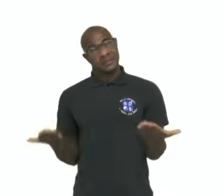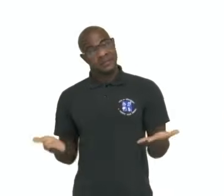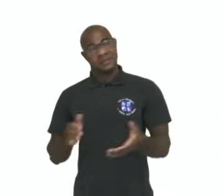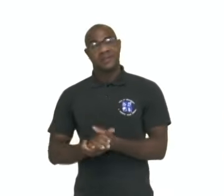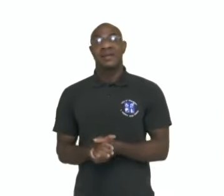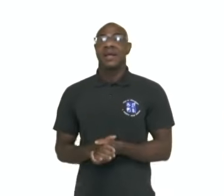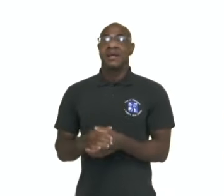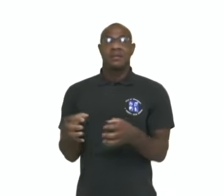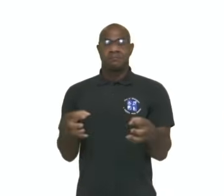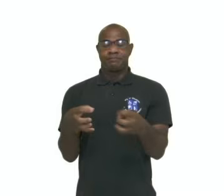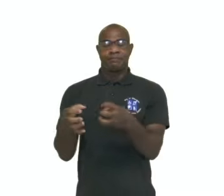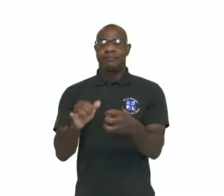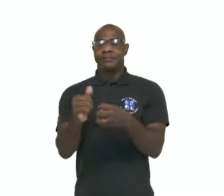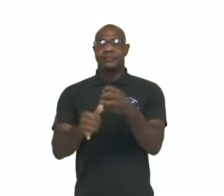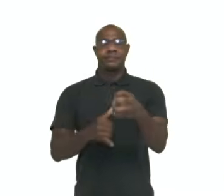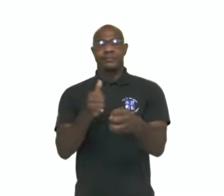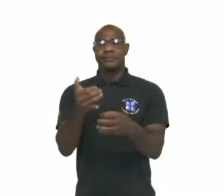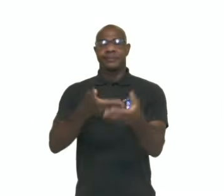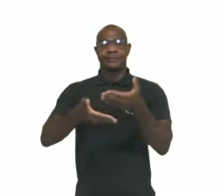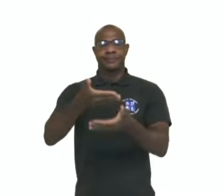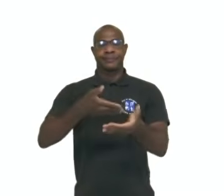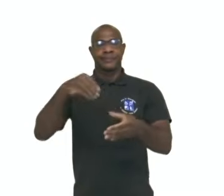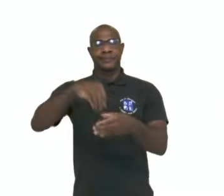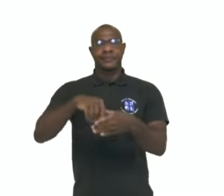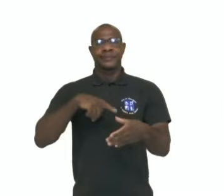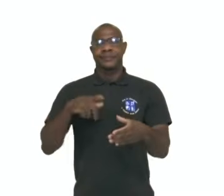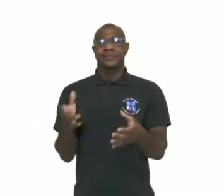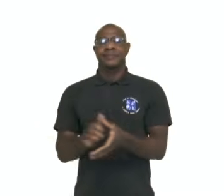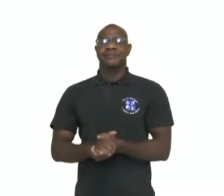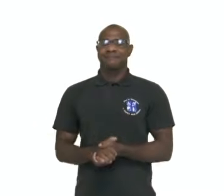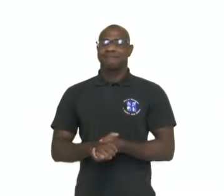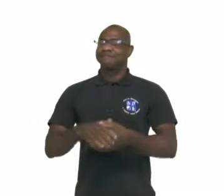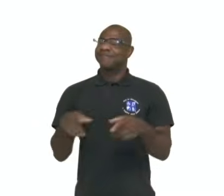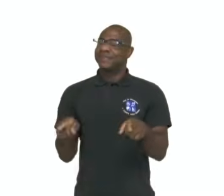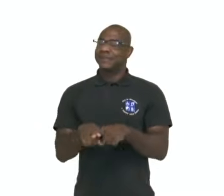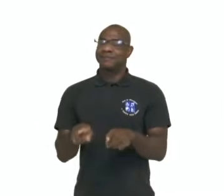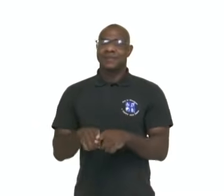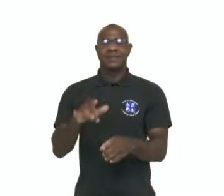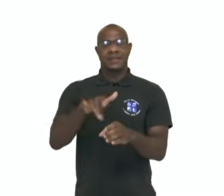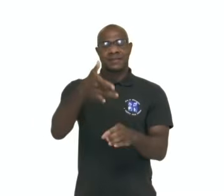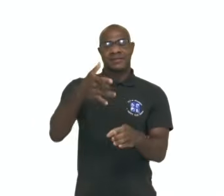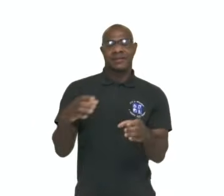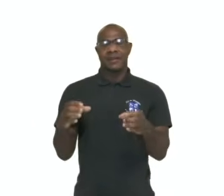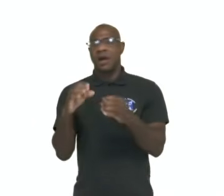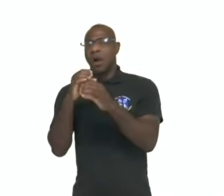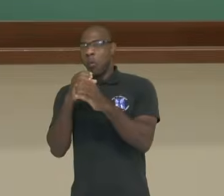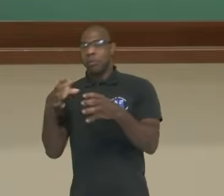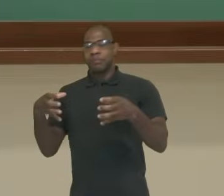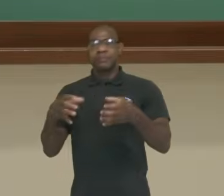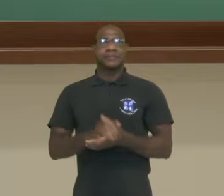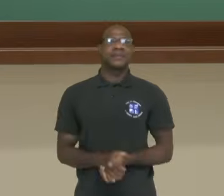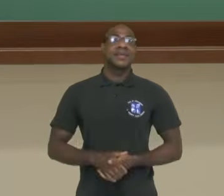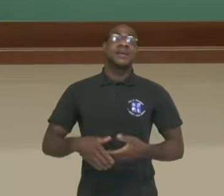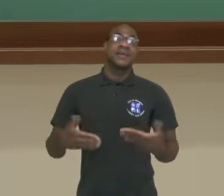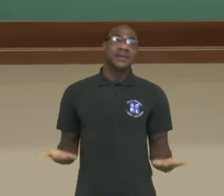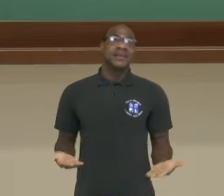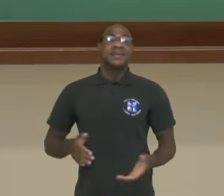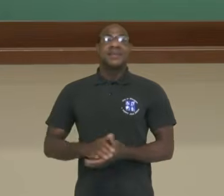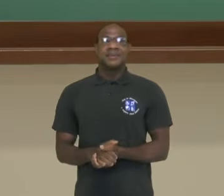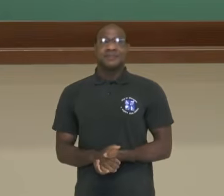essas cargas elétricas vão interagir da latinha e também da bexiga, ok? Muito